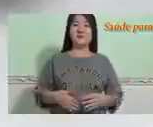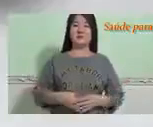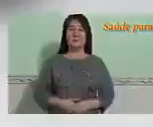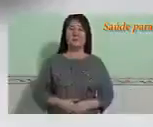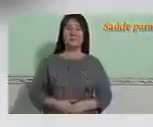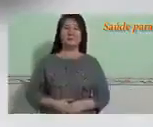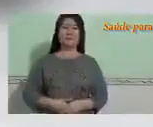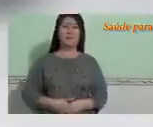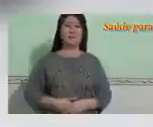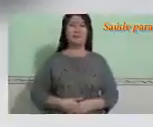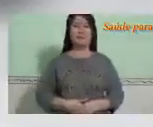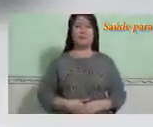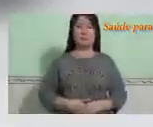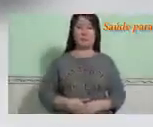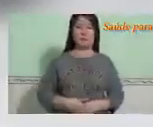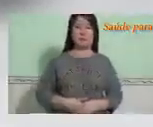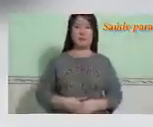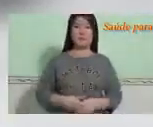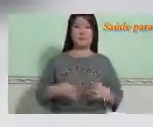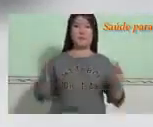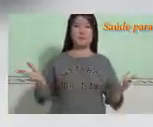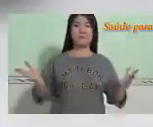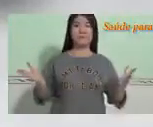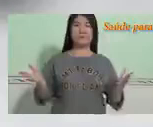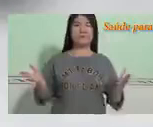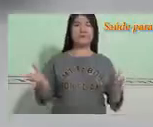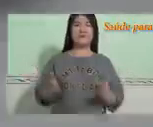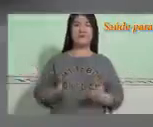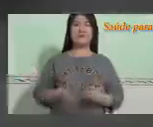estresse, como noticiários, por exemplo.